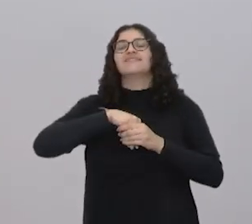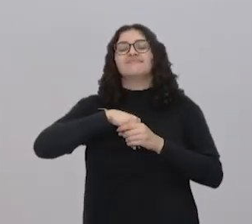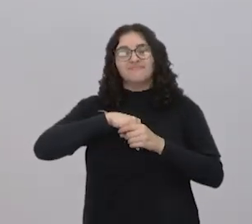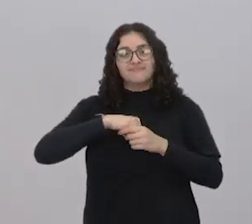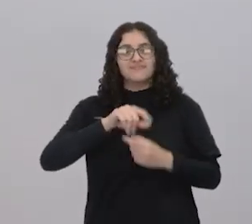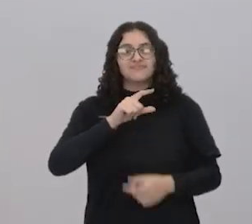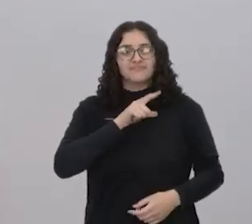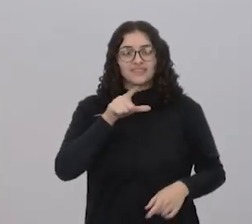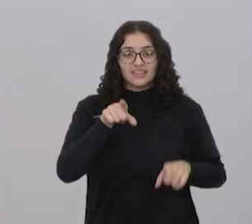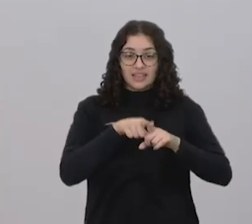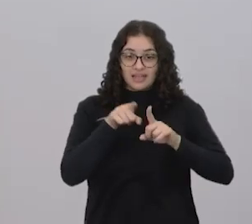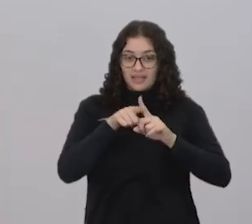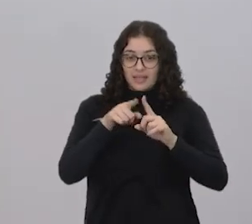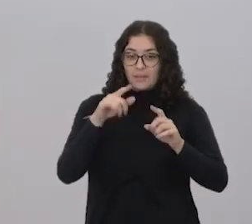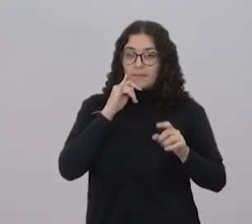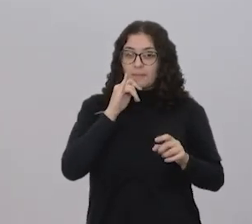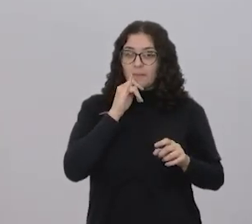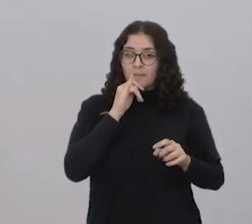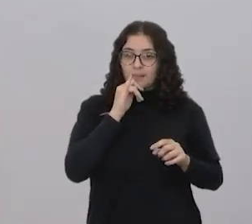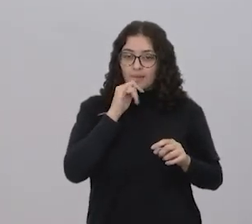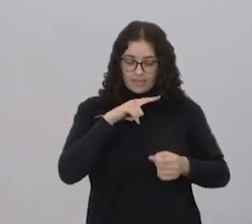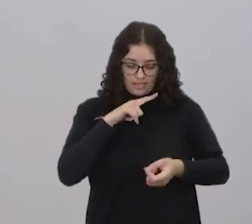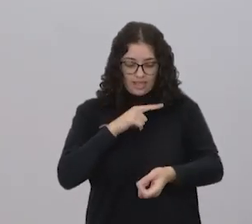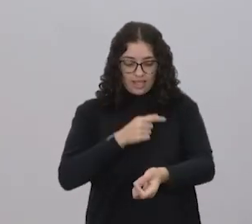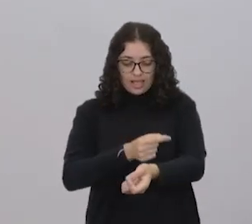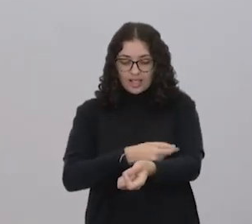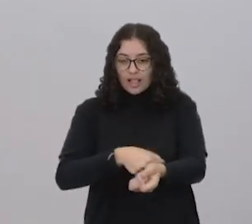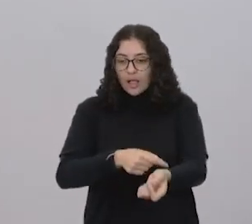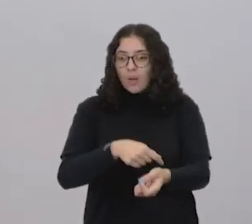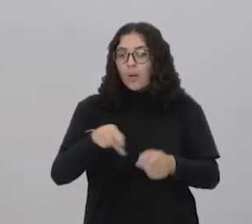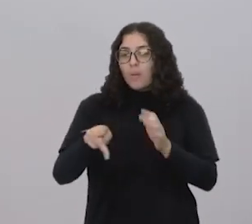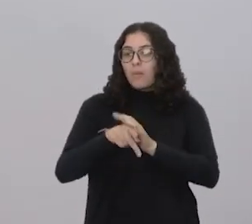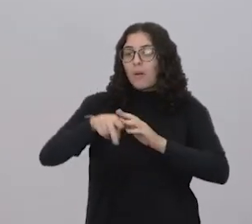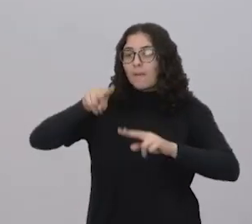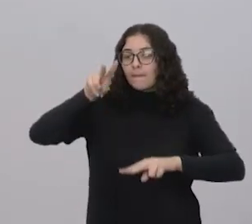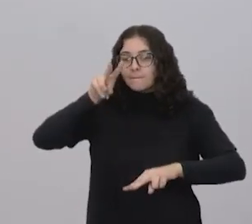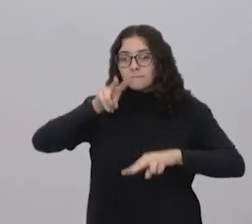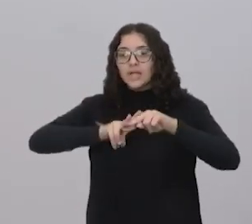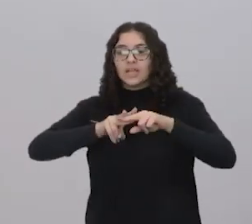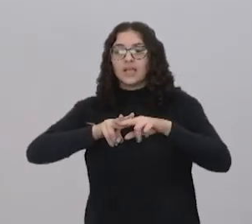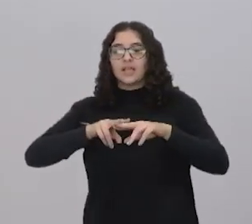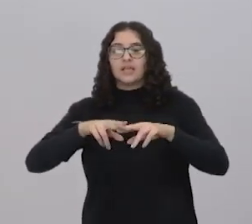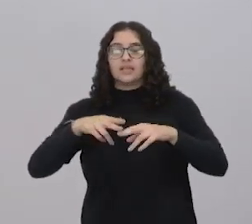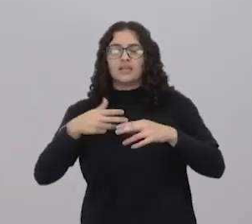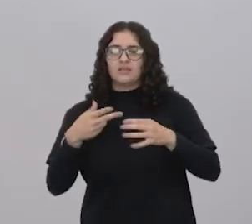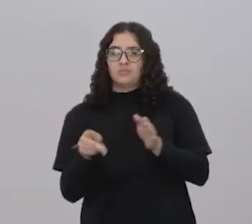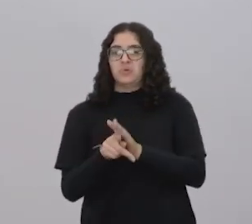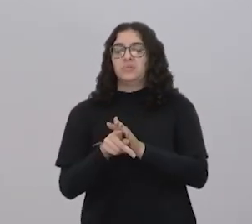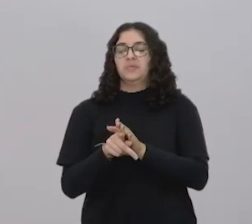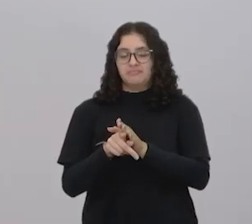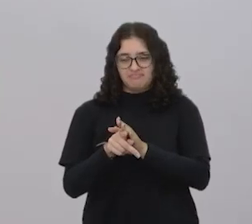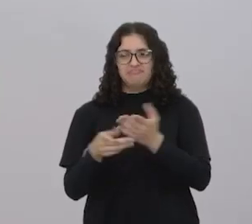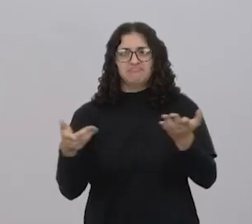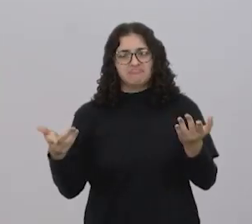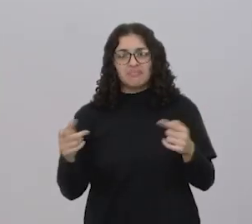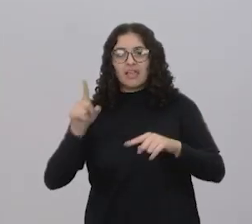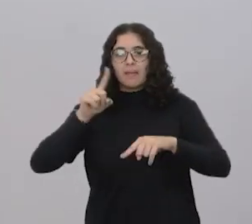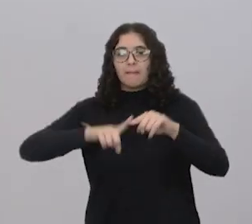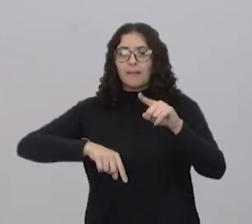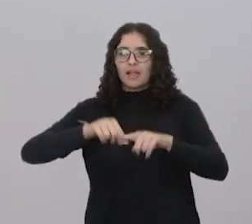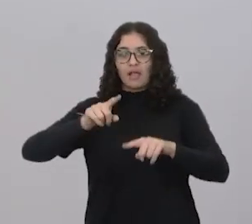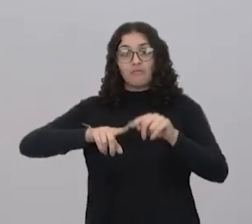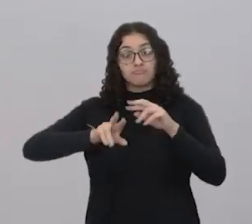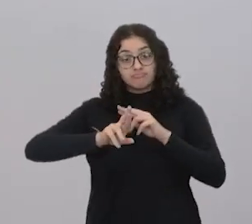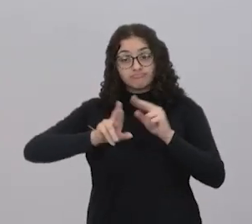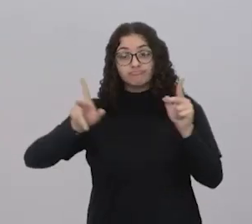você tem até uma categoria de tatuagem, a tatuagem de prisão, tatuagem de cadeia, que aí é feita com materiais mais